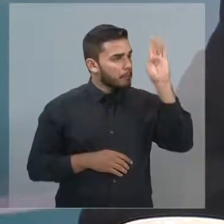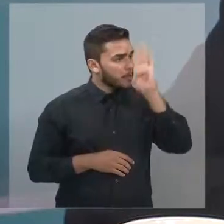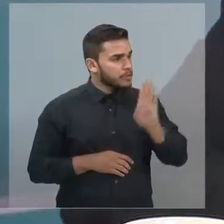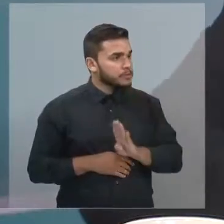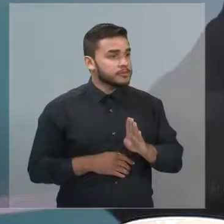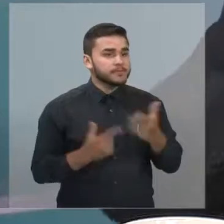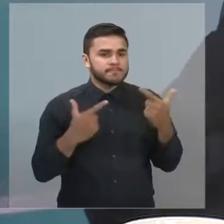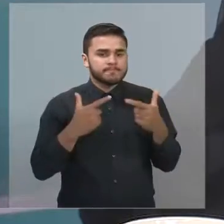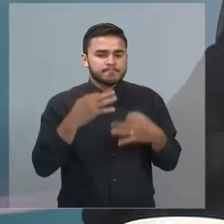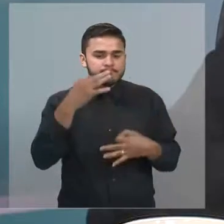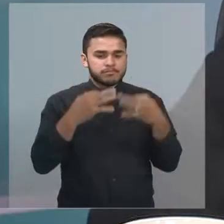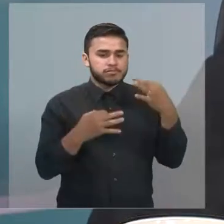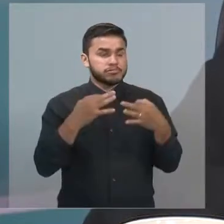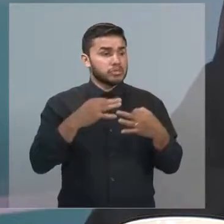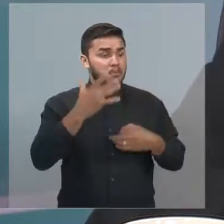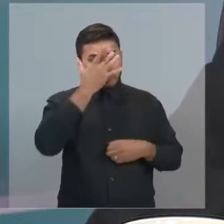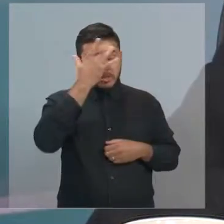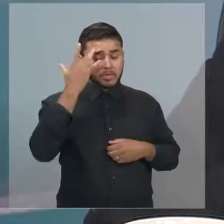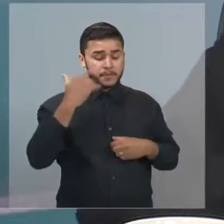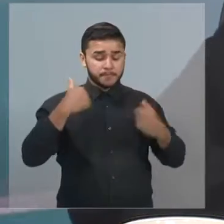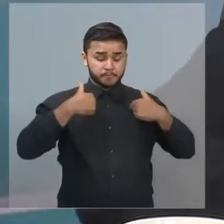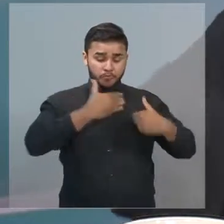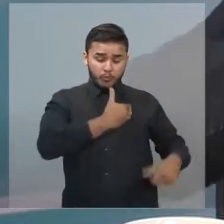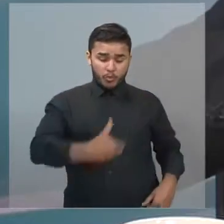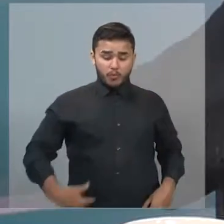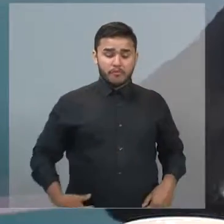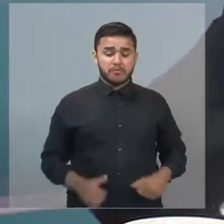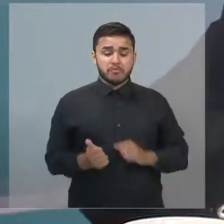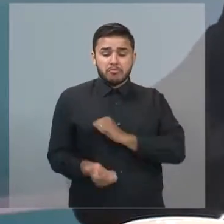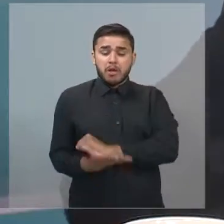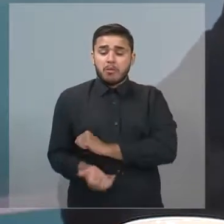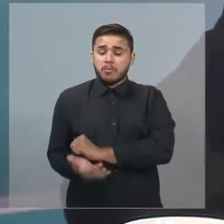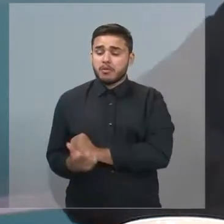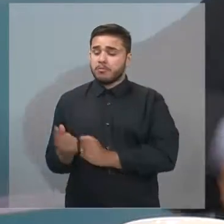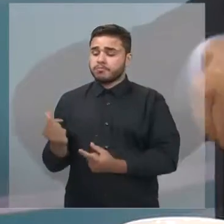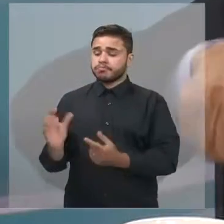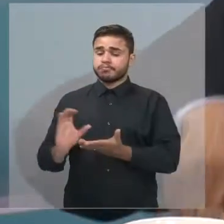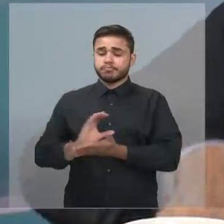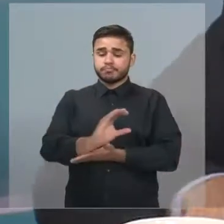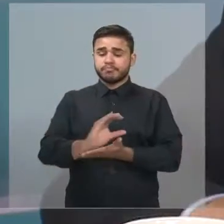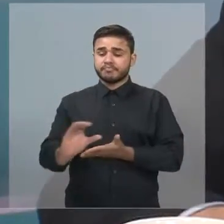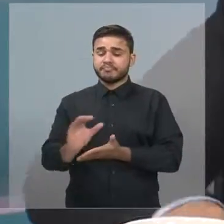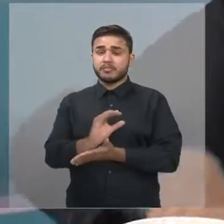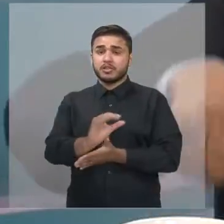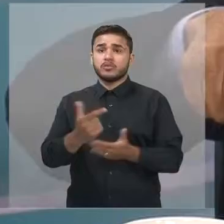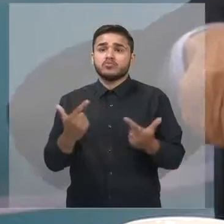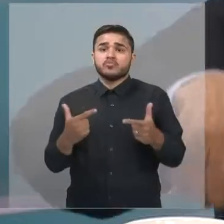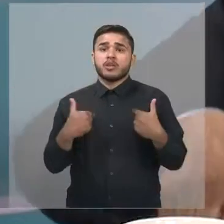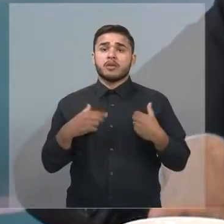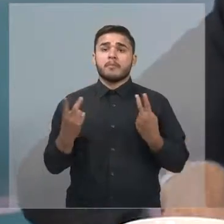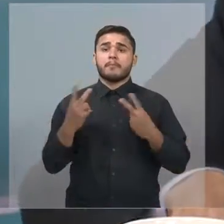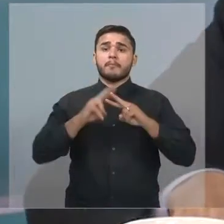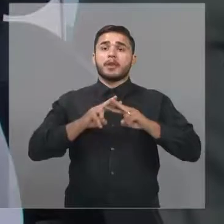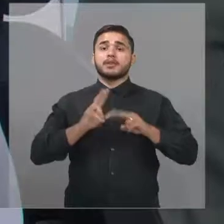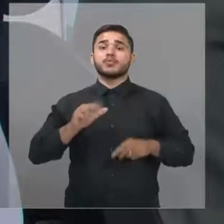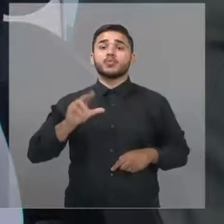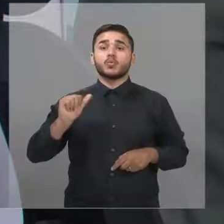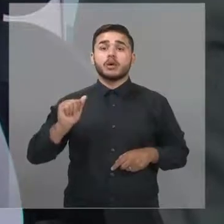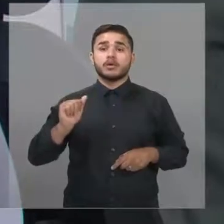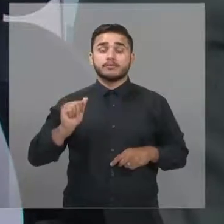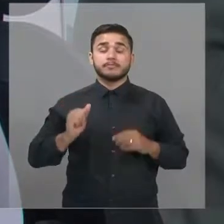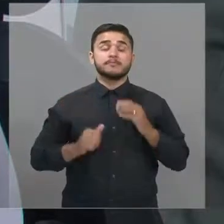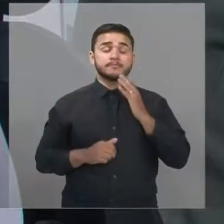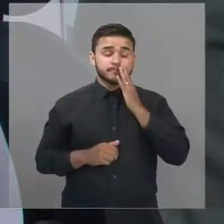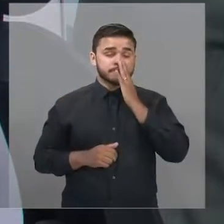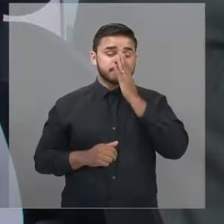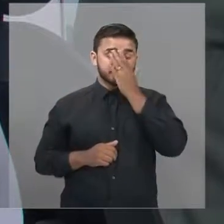Brasil, a certeza da impunidade dos governantes, a certeza de que desviaram dinheiro público, atacaram o Estado, assaltaram o